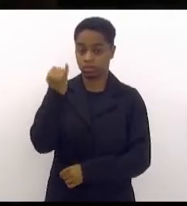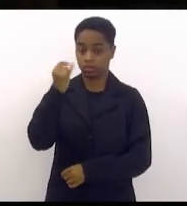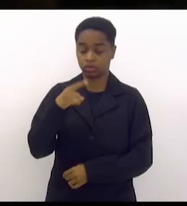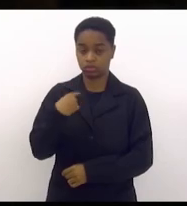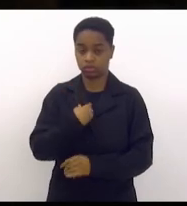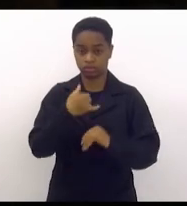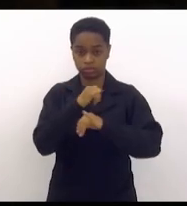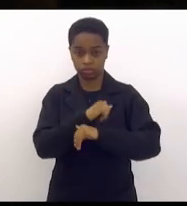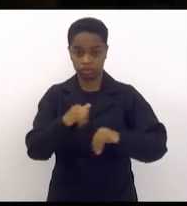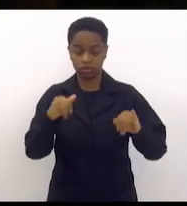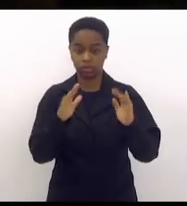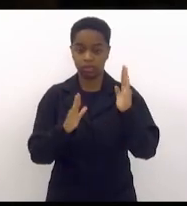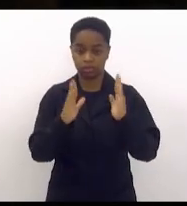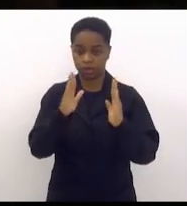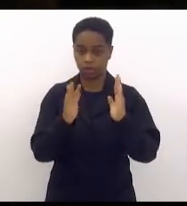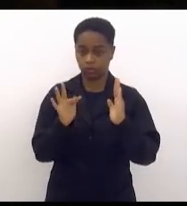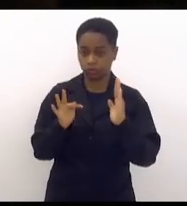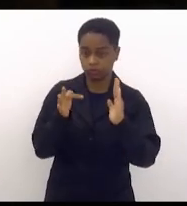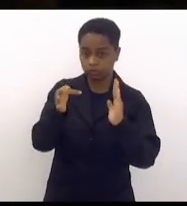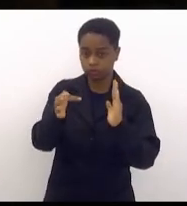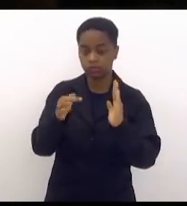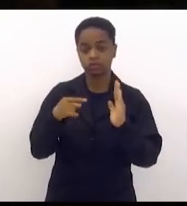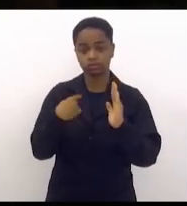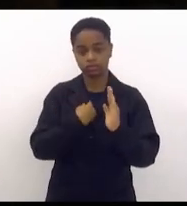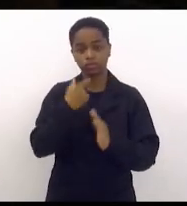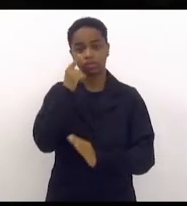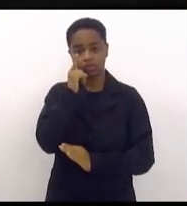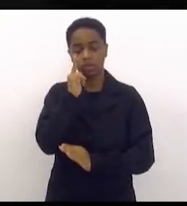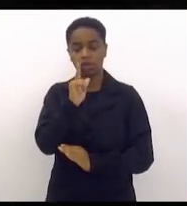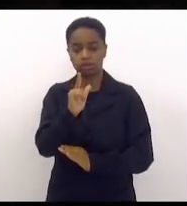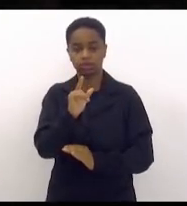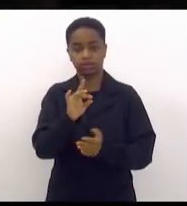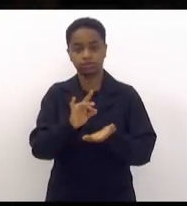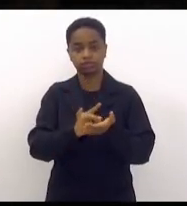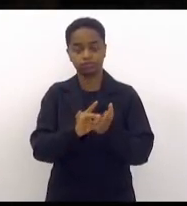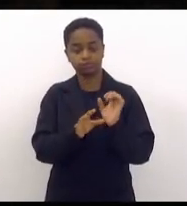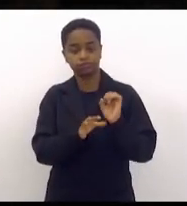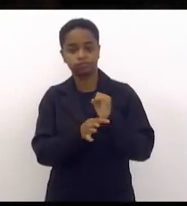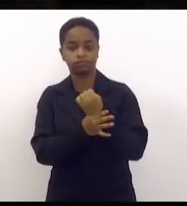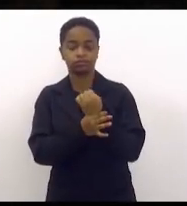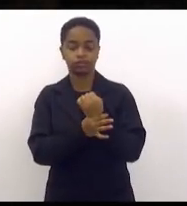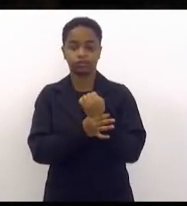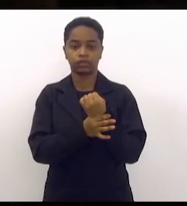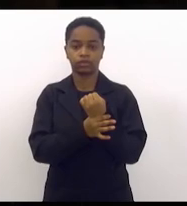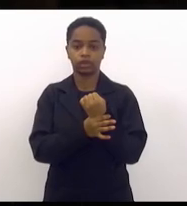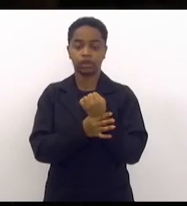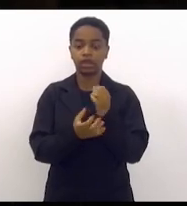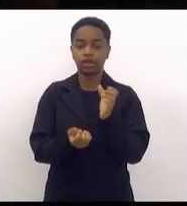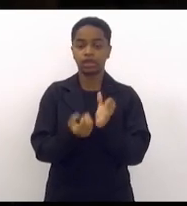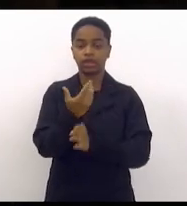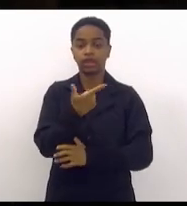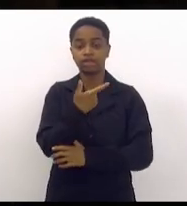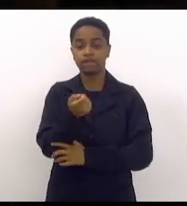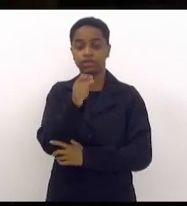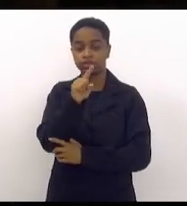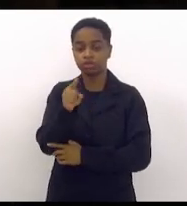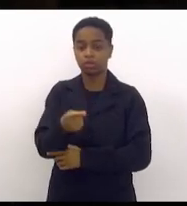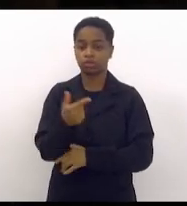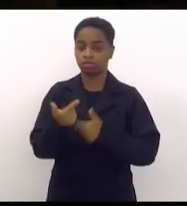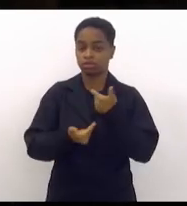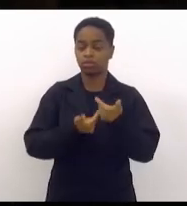que no próximo período a gente pode conseguir garantir a geração de cerca de 20.000 empregos